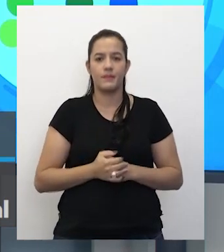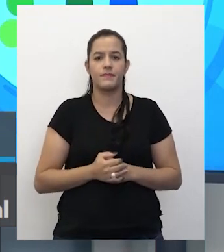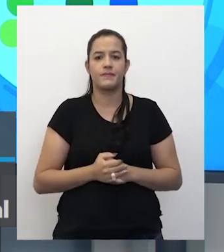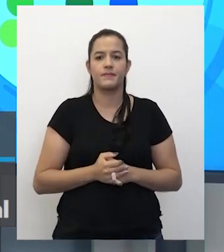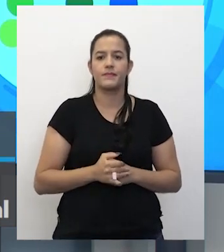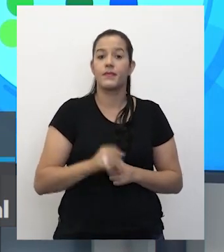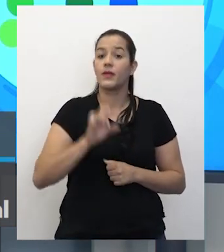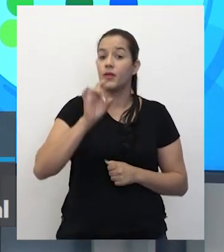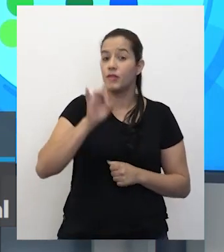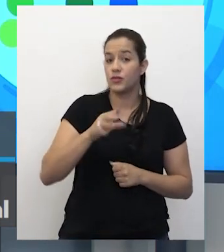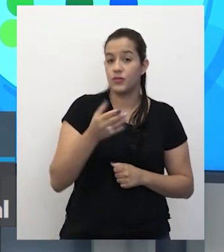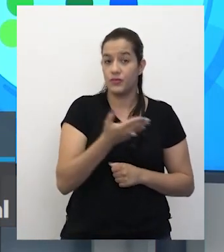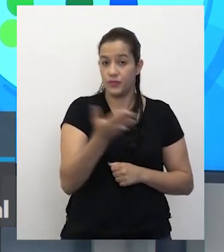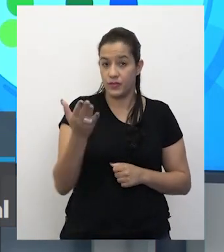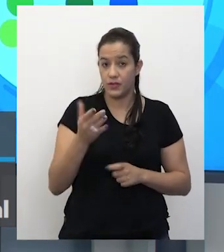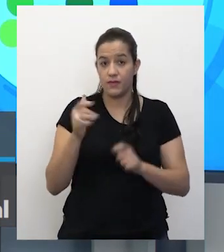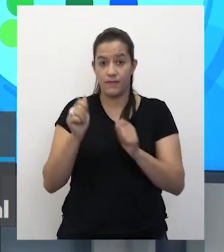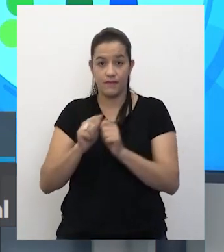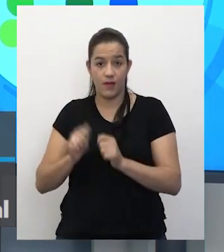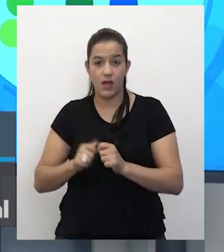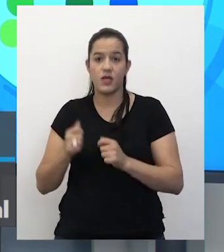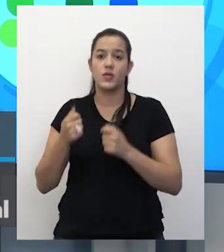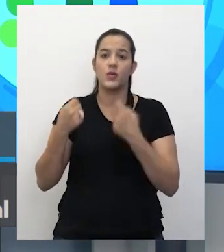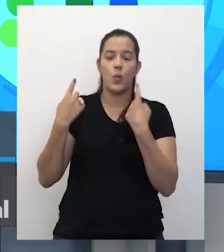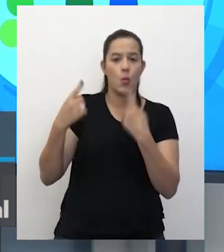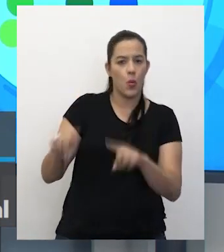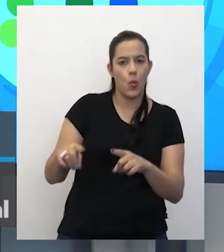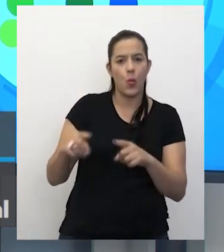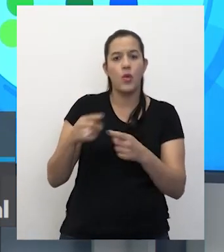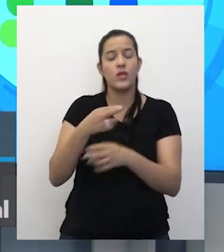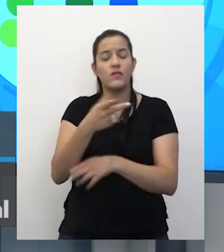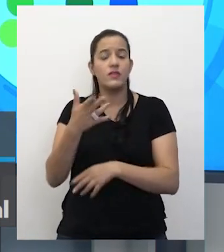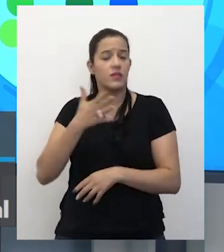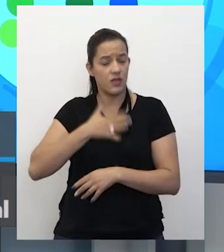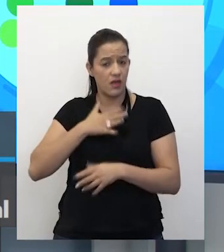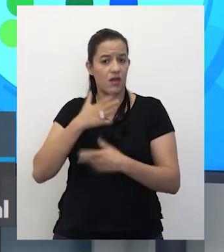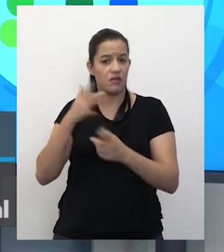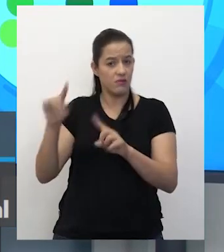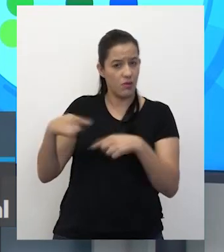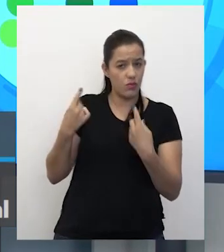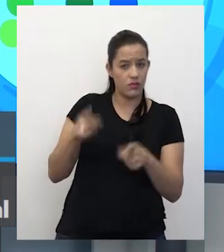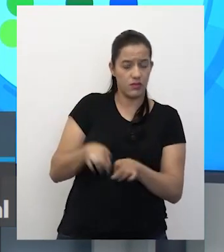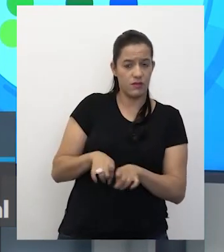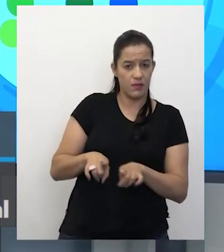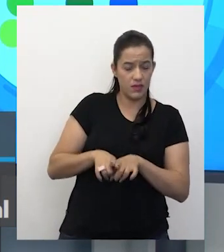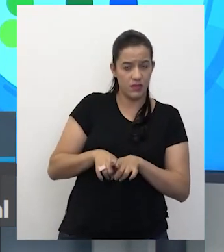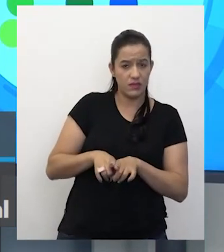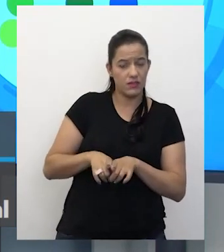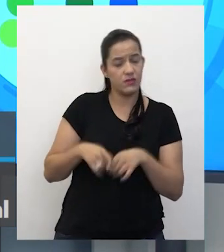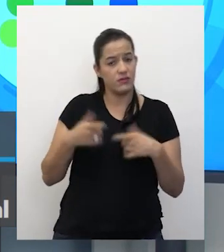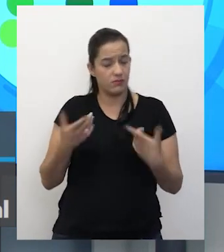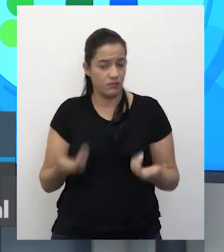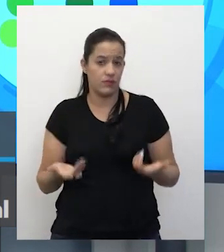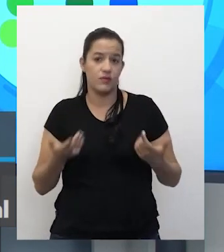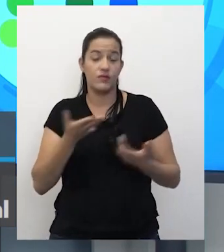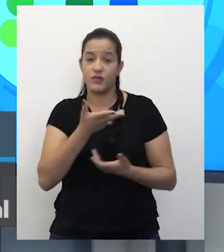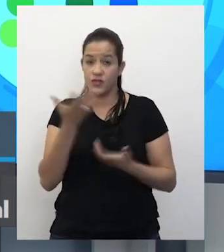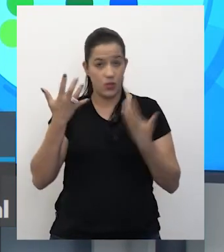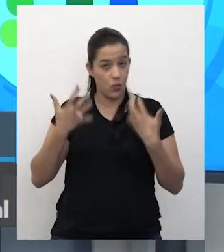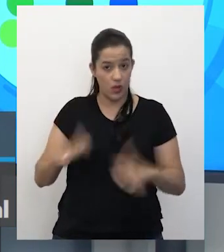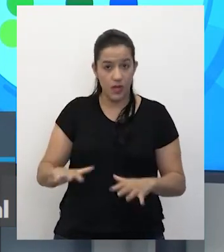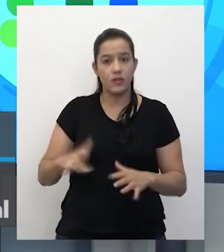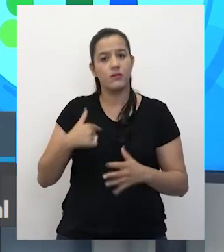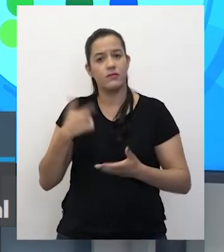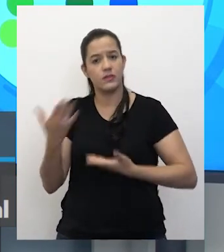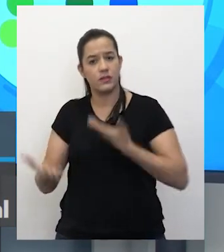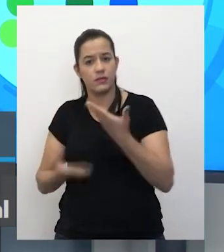só faça com os outros o que você gostaria que fizessem com você. Essa é a base do respeito. Né? Se a gente